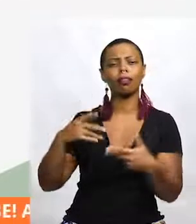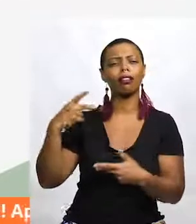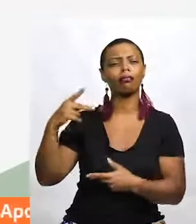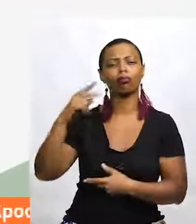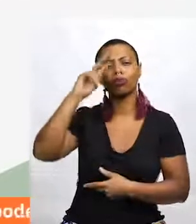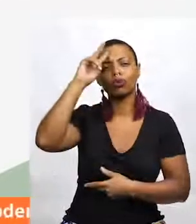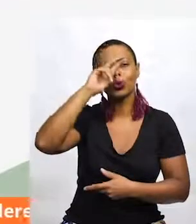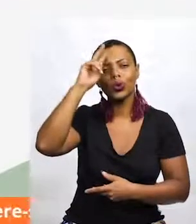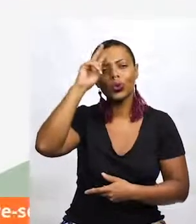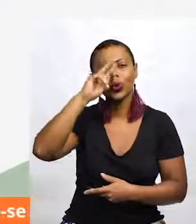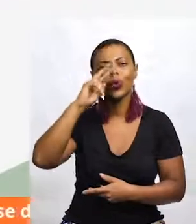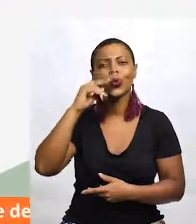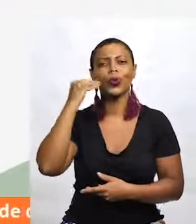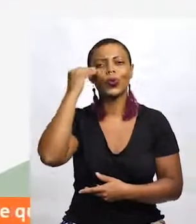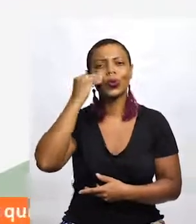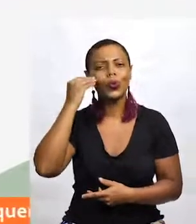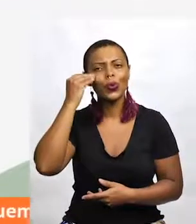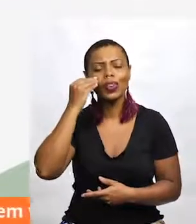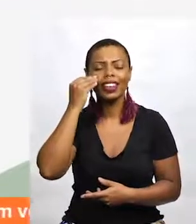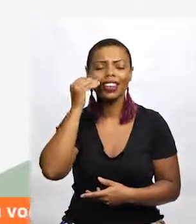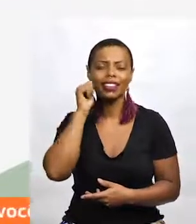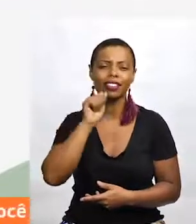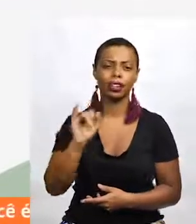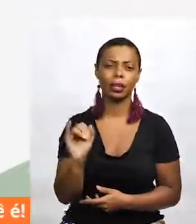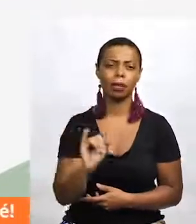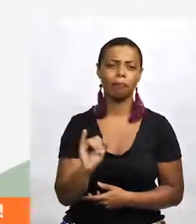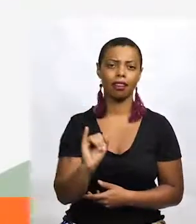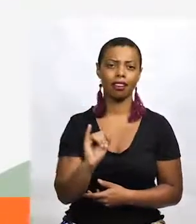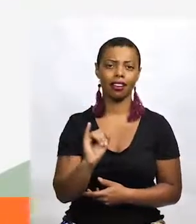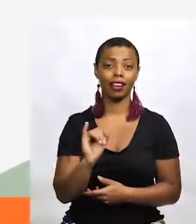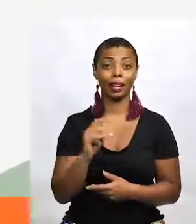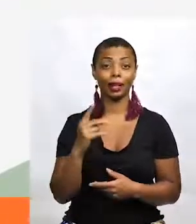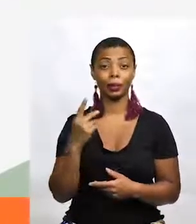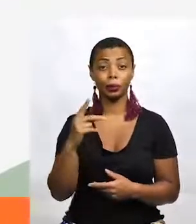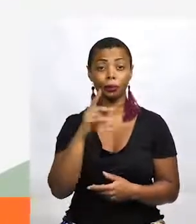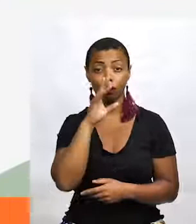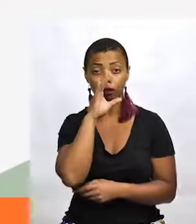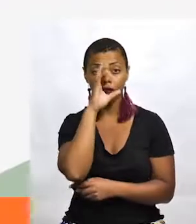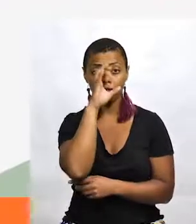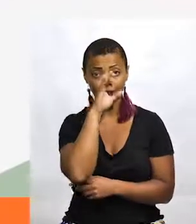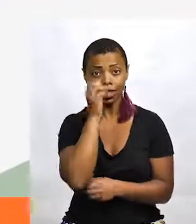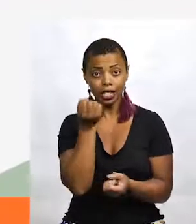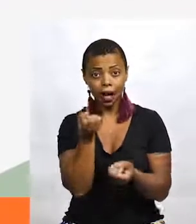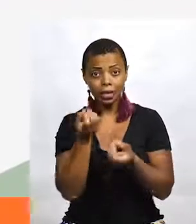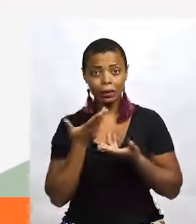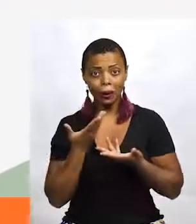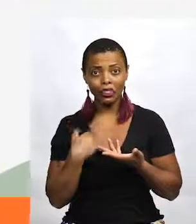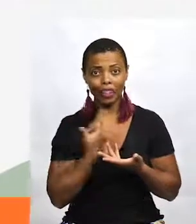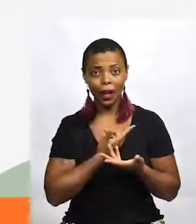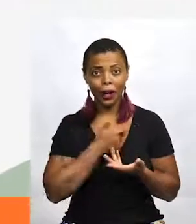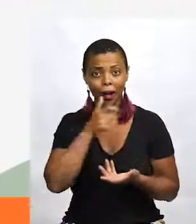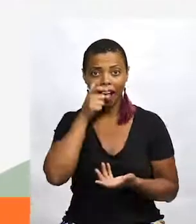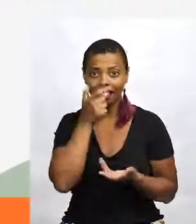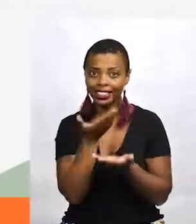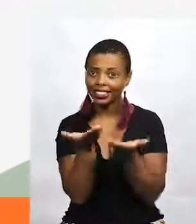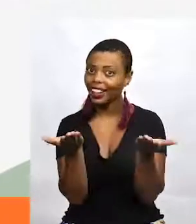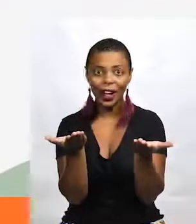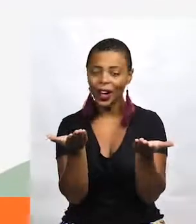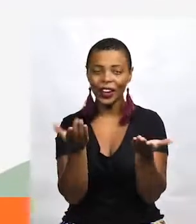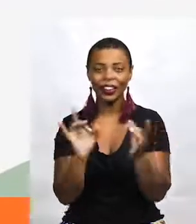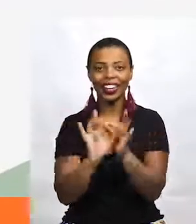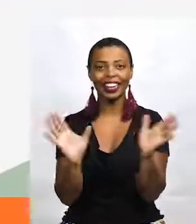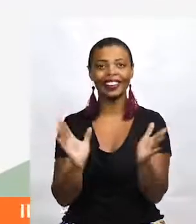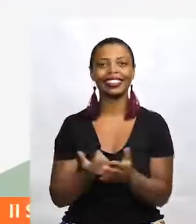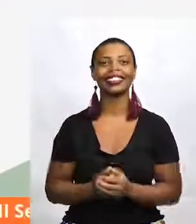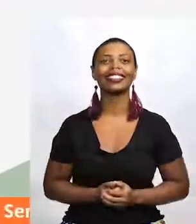sua história, irmã. Conte para nós a sua resistência. E a gente está aqui para te ouvir hoje. O palco é todo seu.